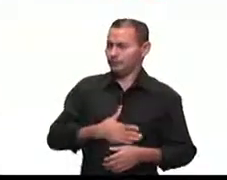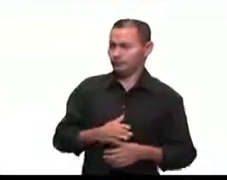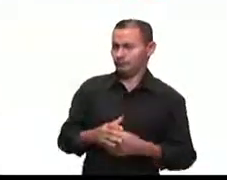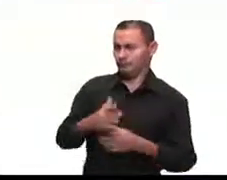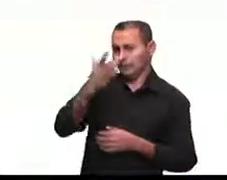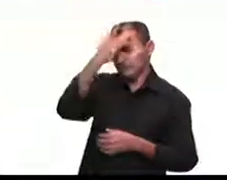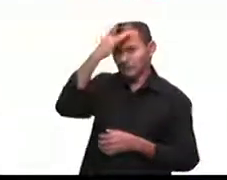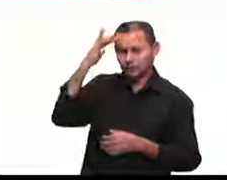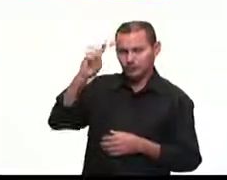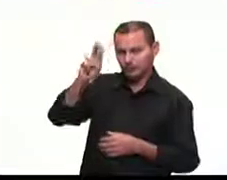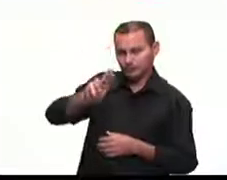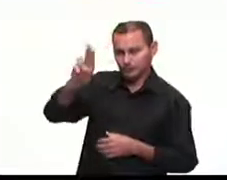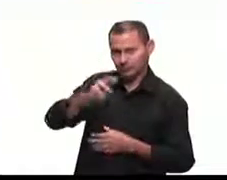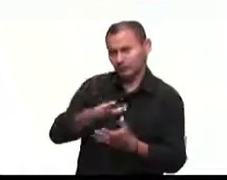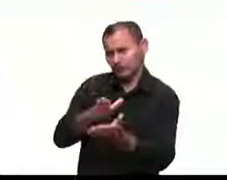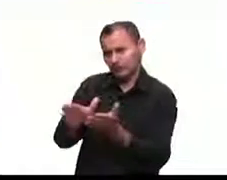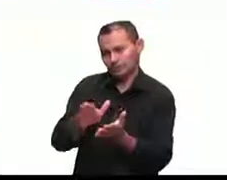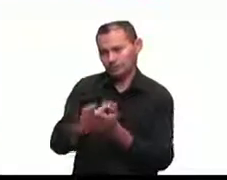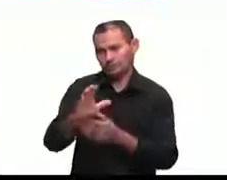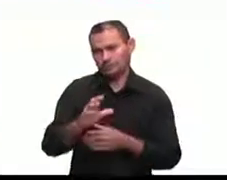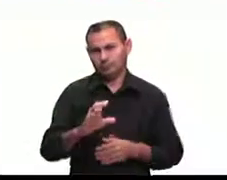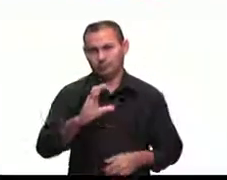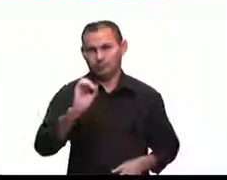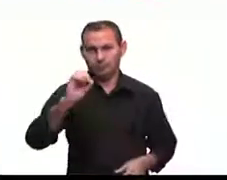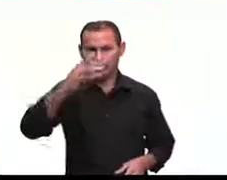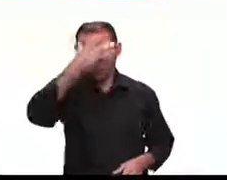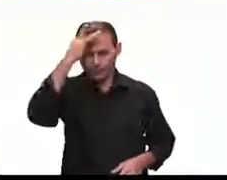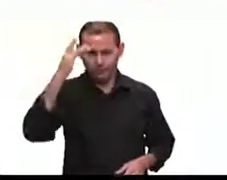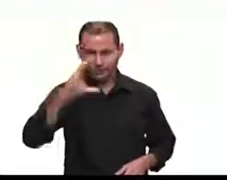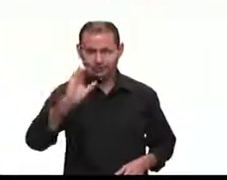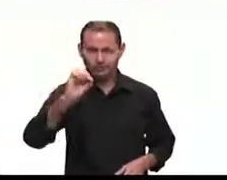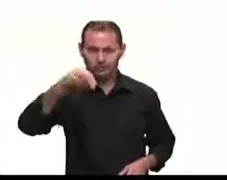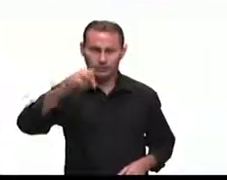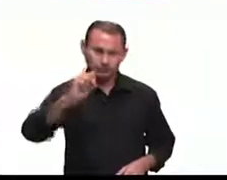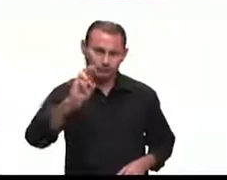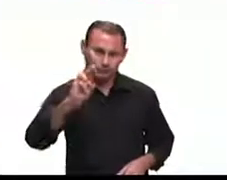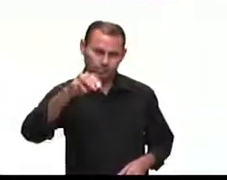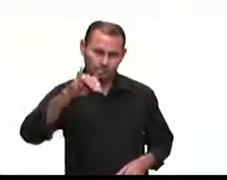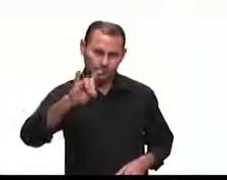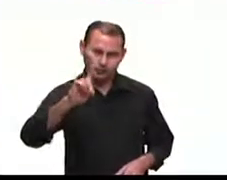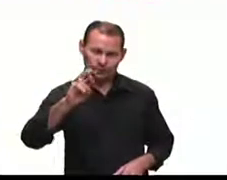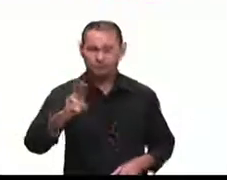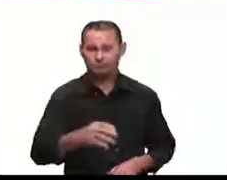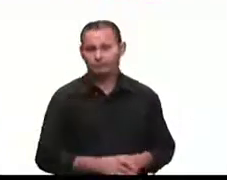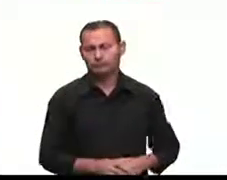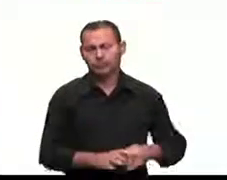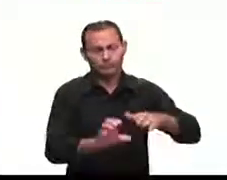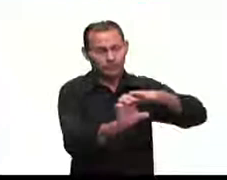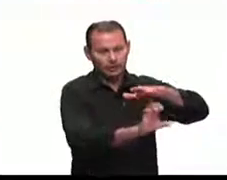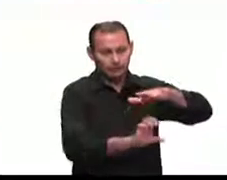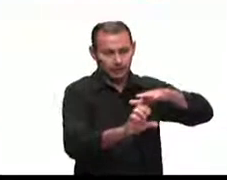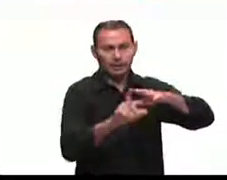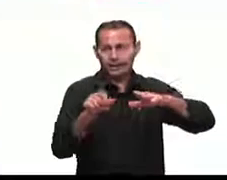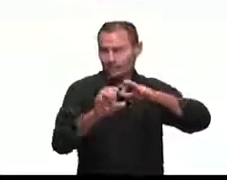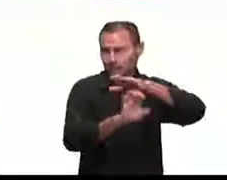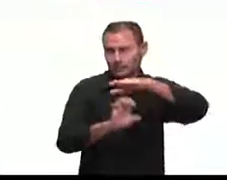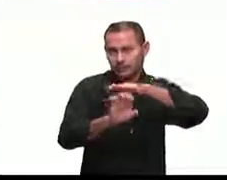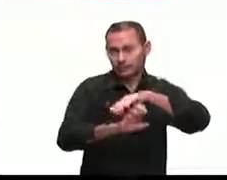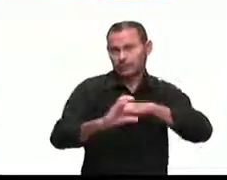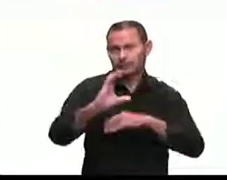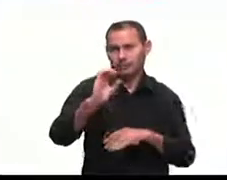do consumidor. Então, como é uma empresa de consultoria, né, e aí existem várias